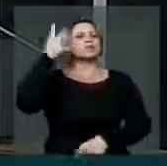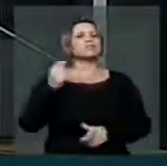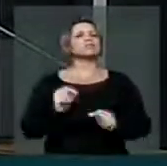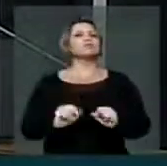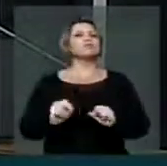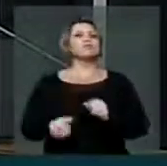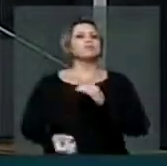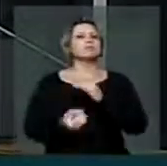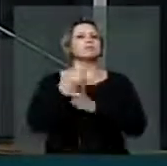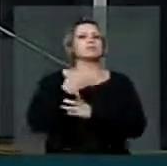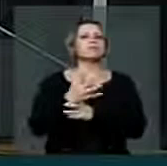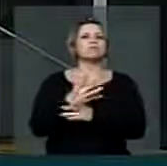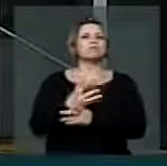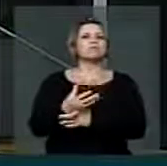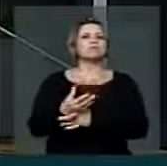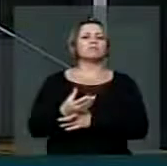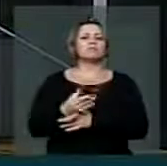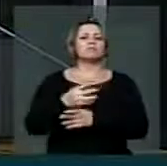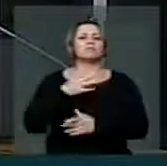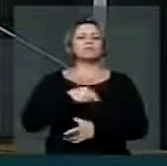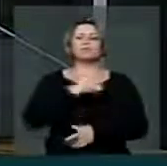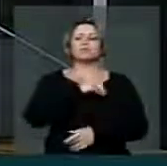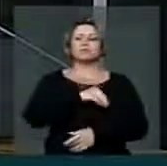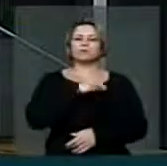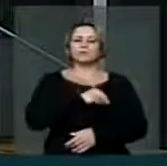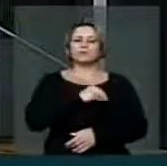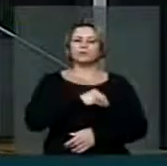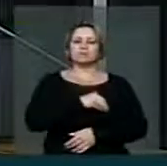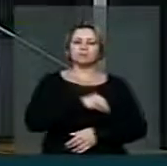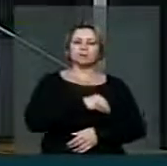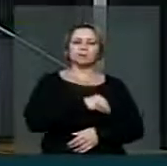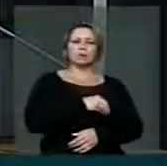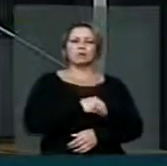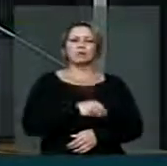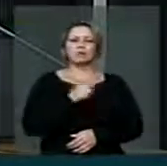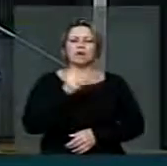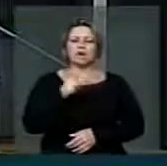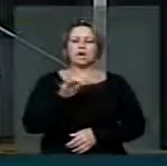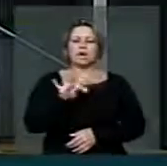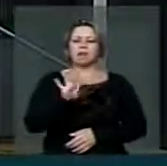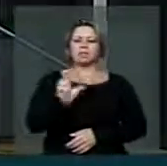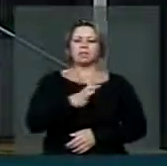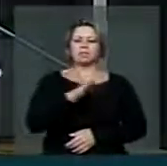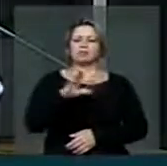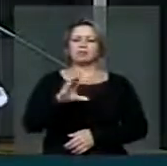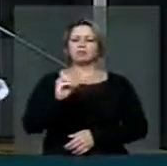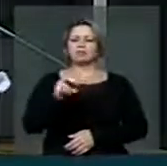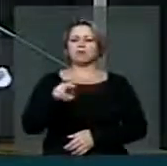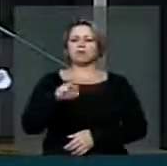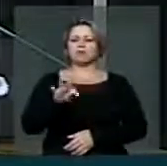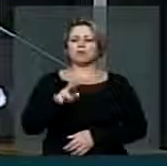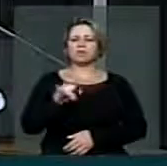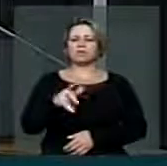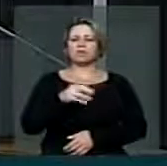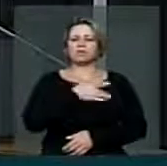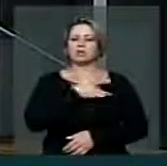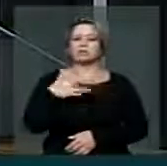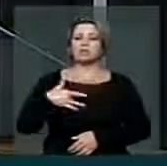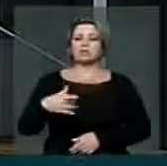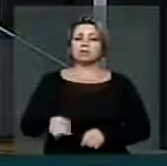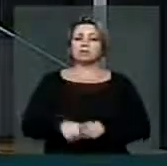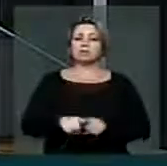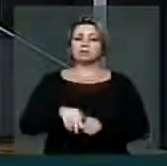que é a criação do piso salarial dos agentes comunitários de saúde e agentes